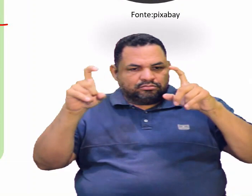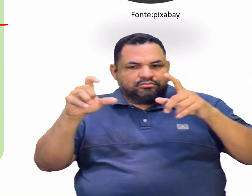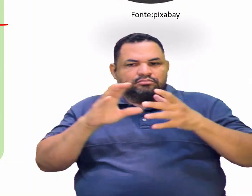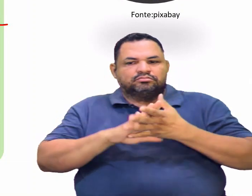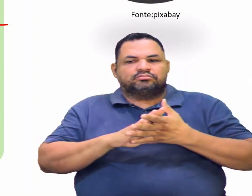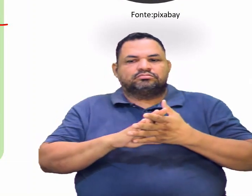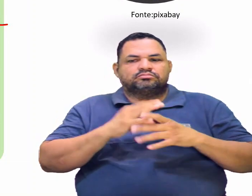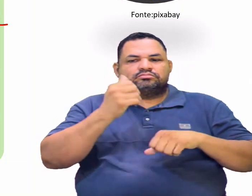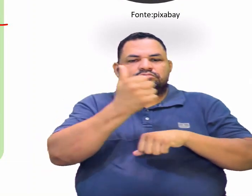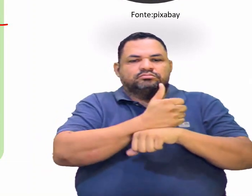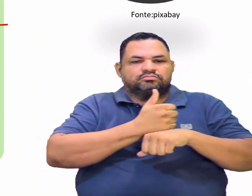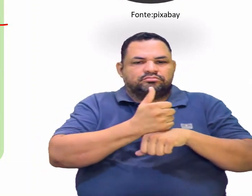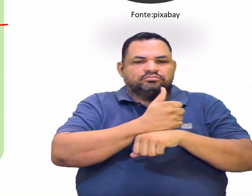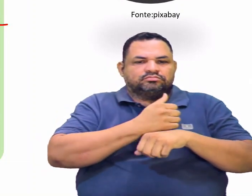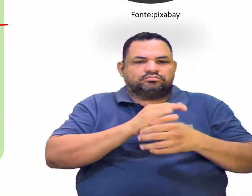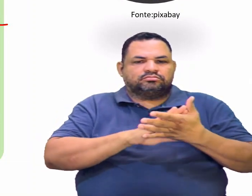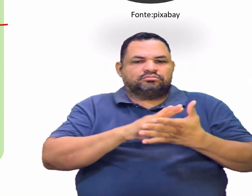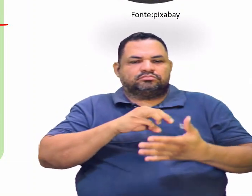fotógrafos,